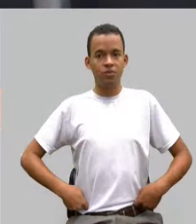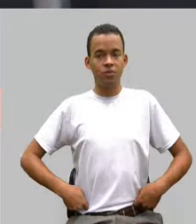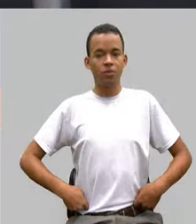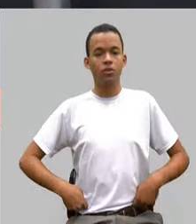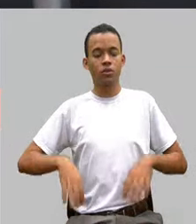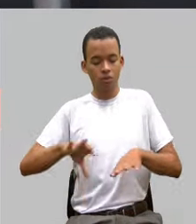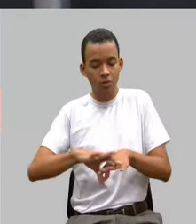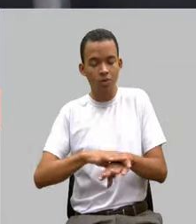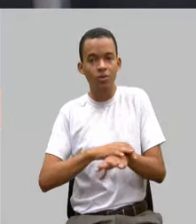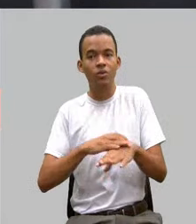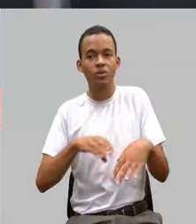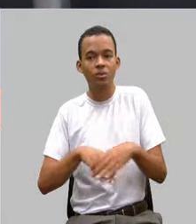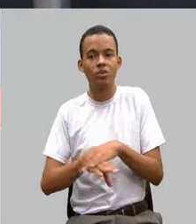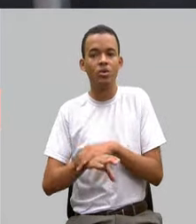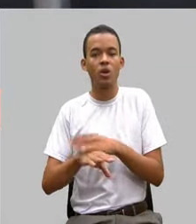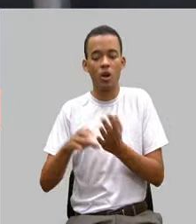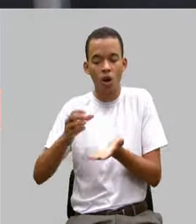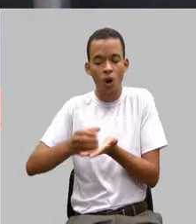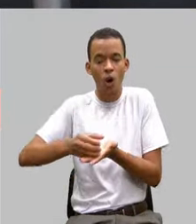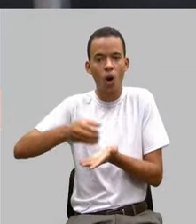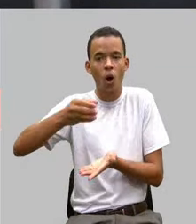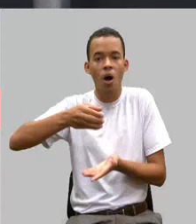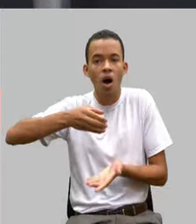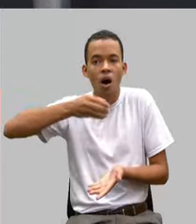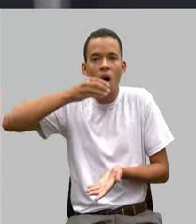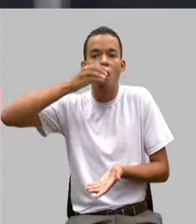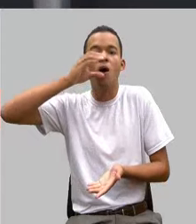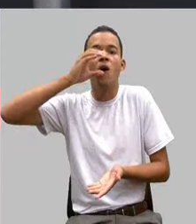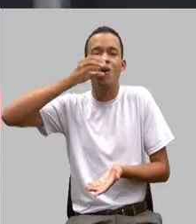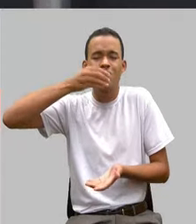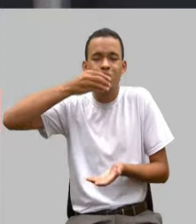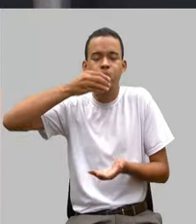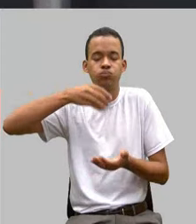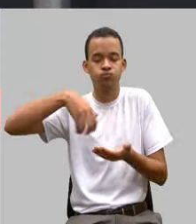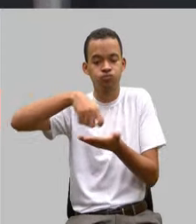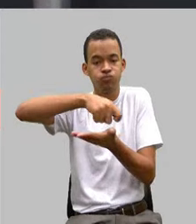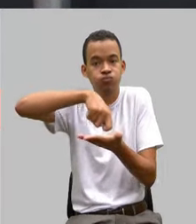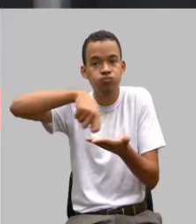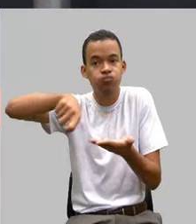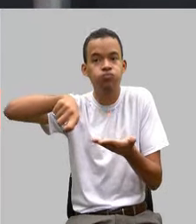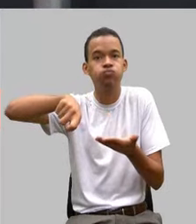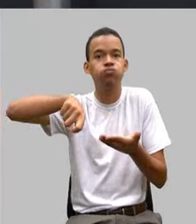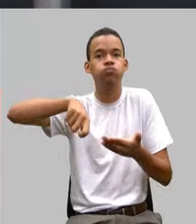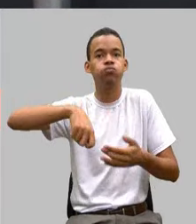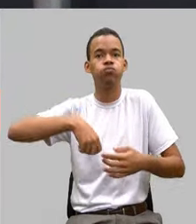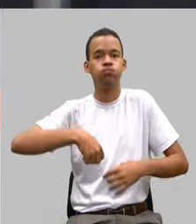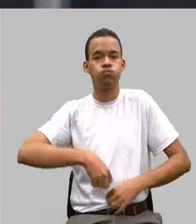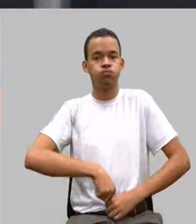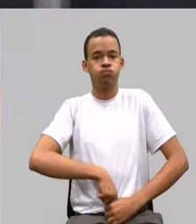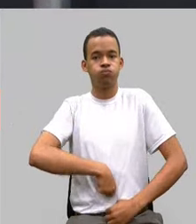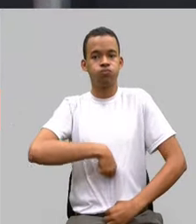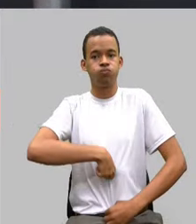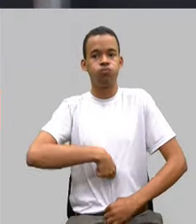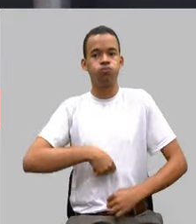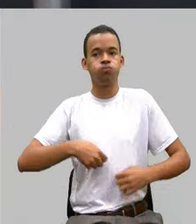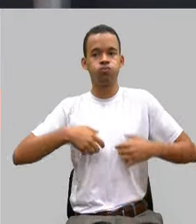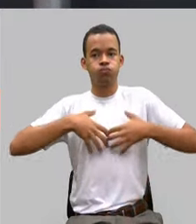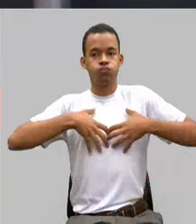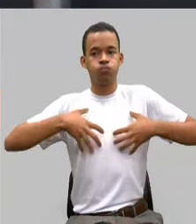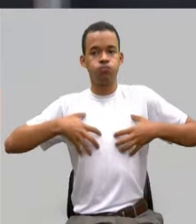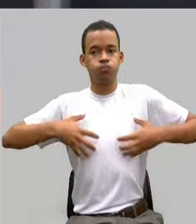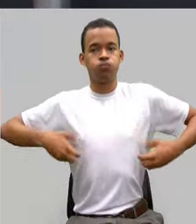levar um copo um talher à boca assinar um documento fechar um fech ecler ar um sutiã